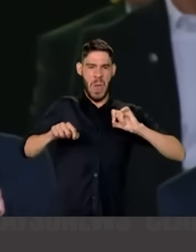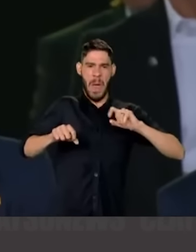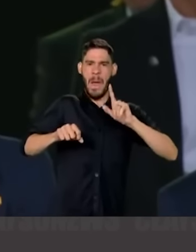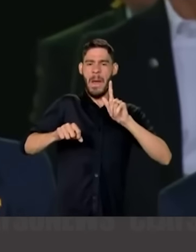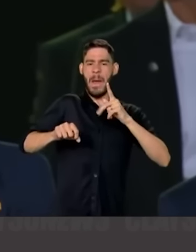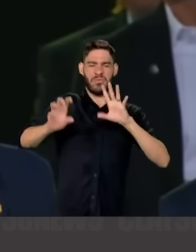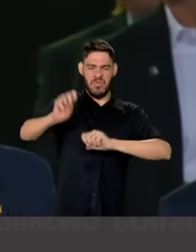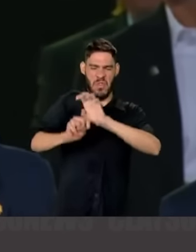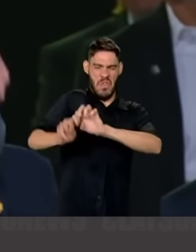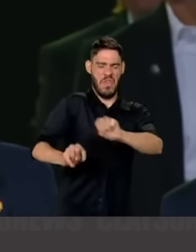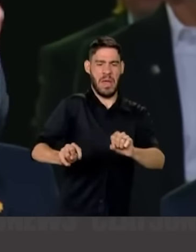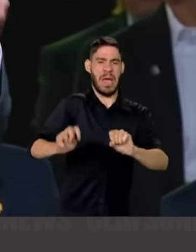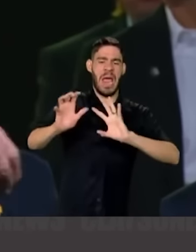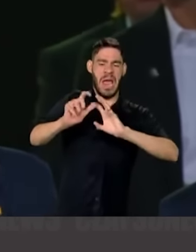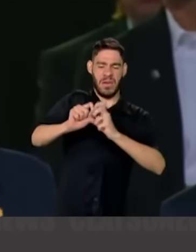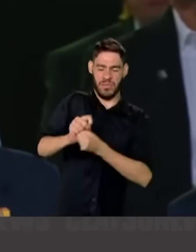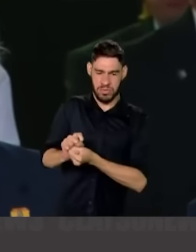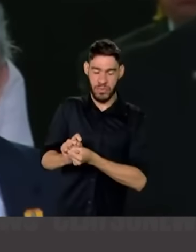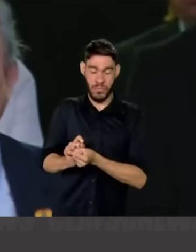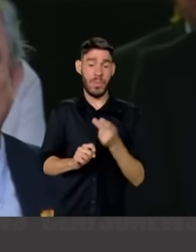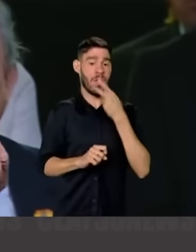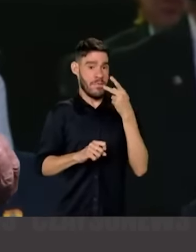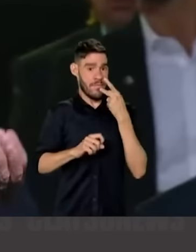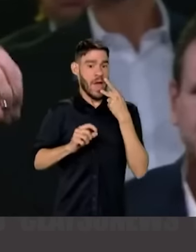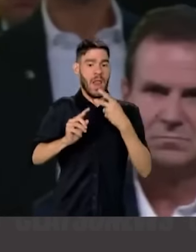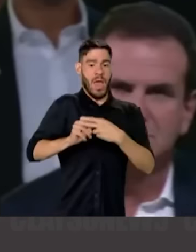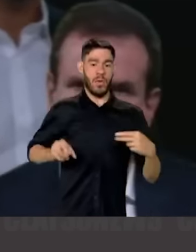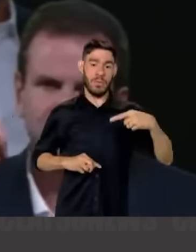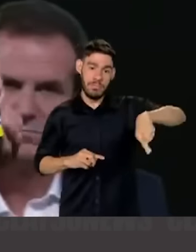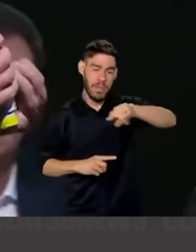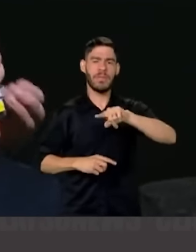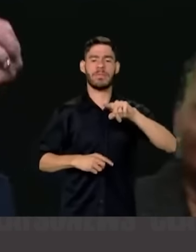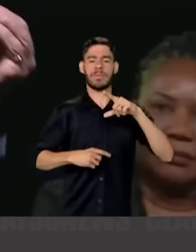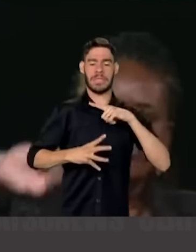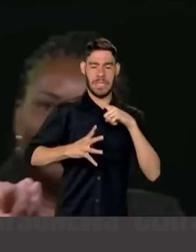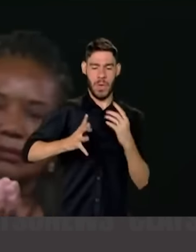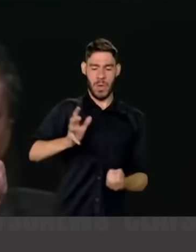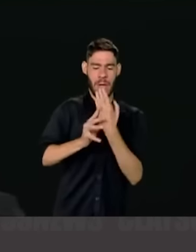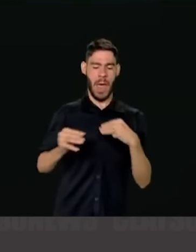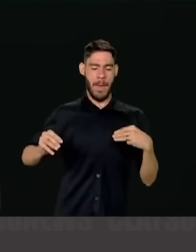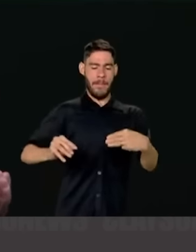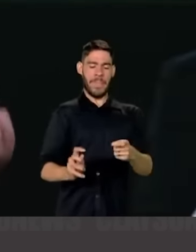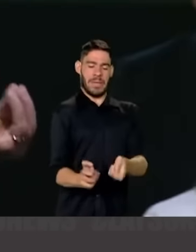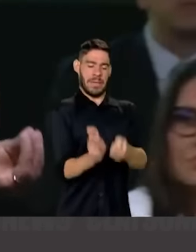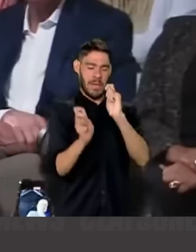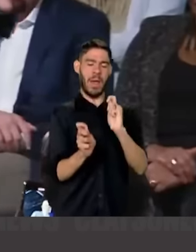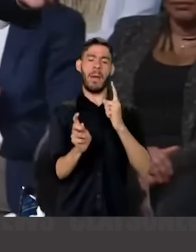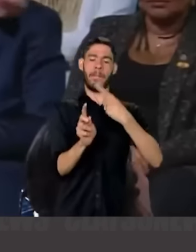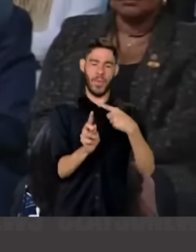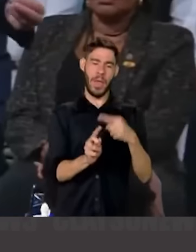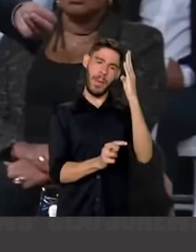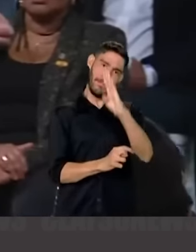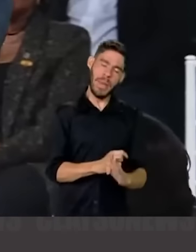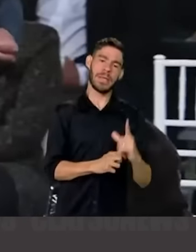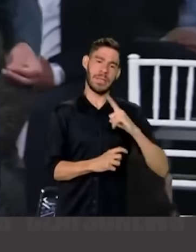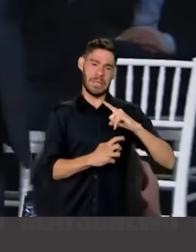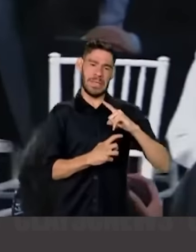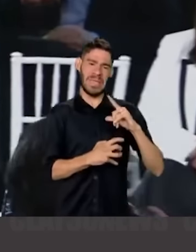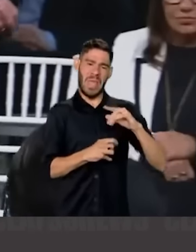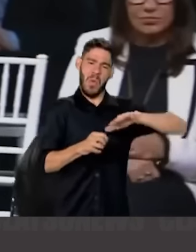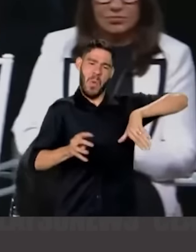Acabou. Eu vou contar uma bobagem para vocês. Eu, quando resolvi criar o Ministério da Pesca, é porque o Brasil tem uma costa marítima